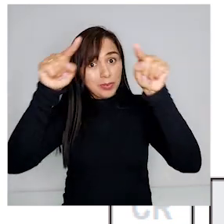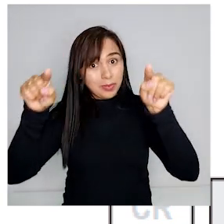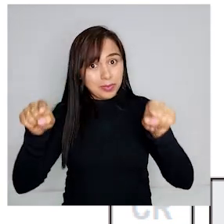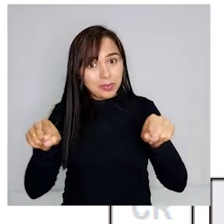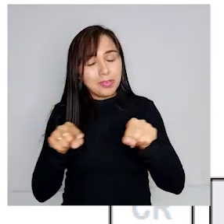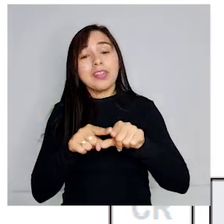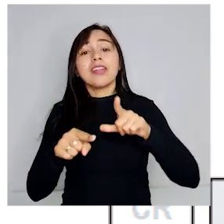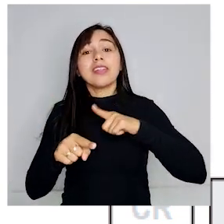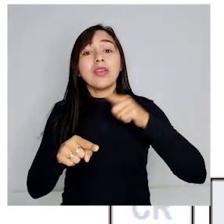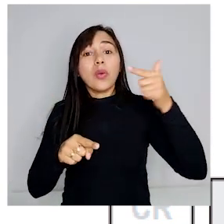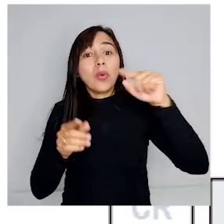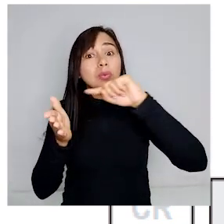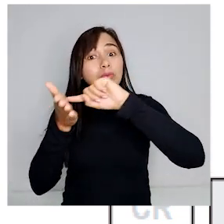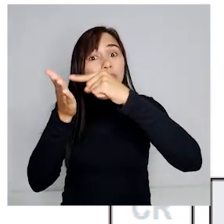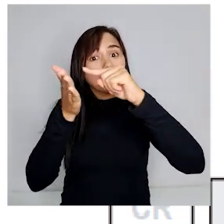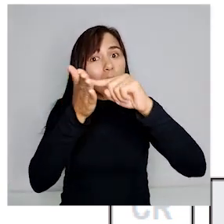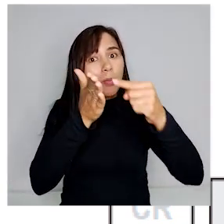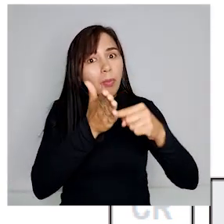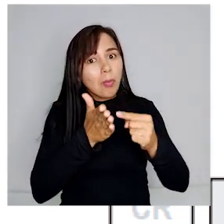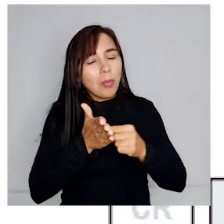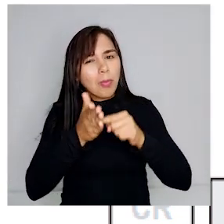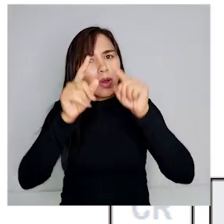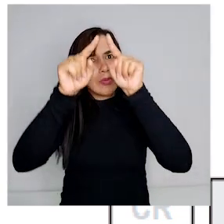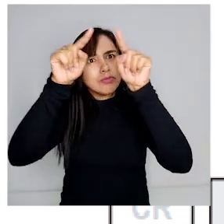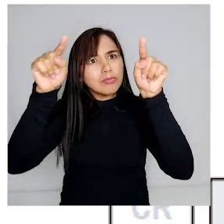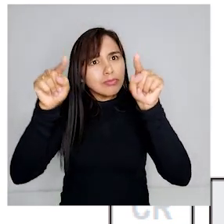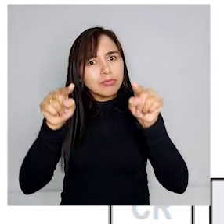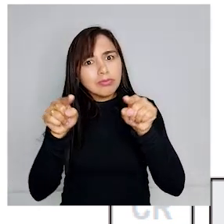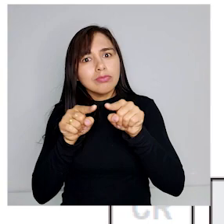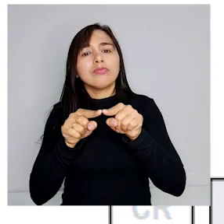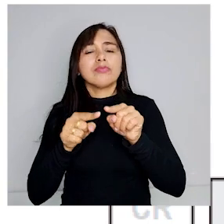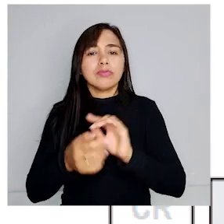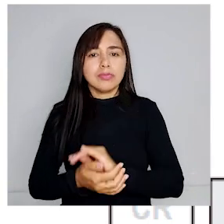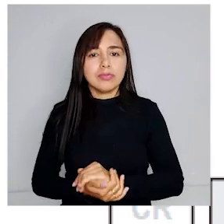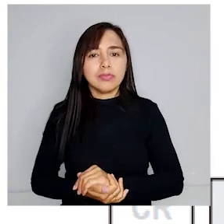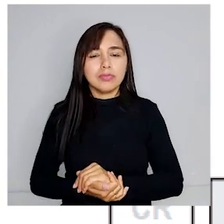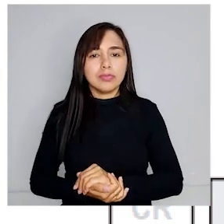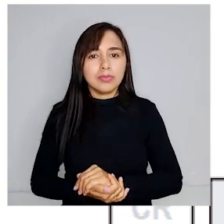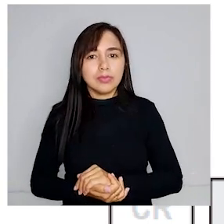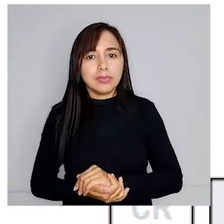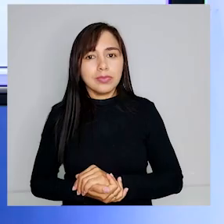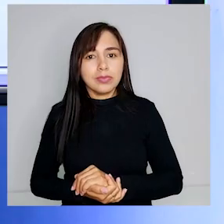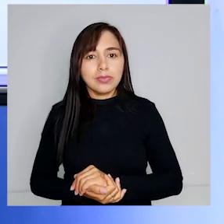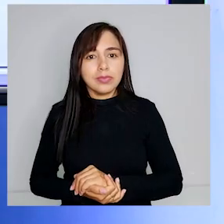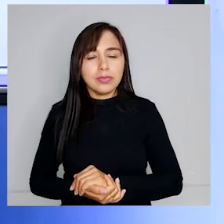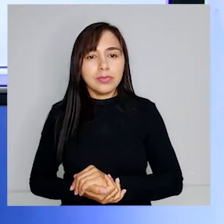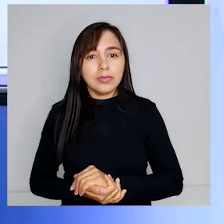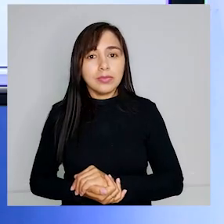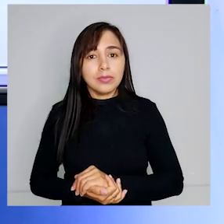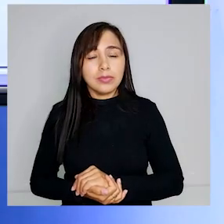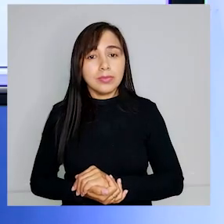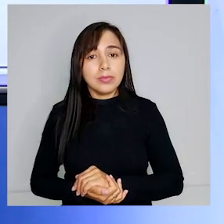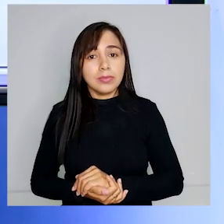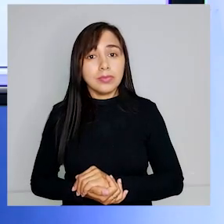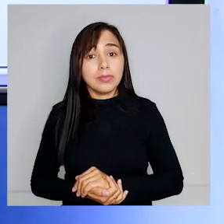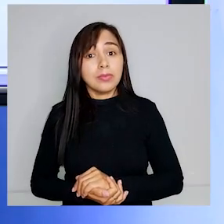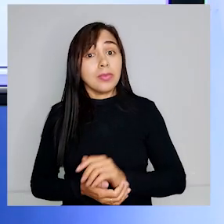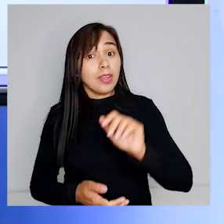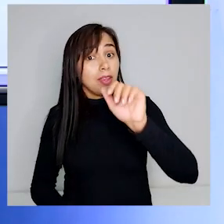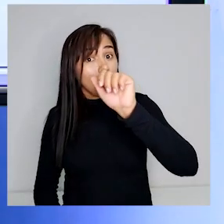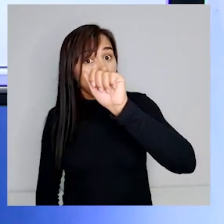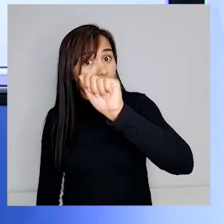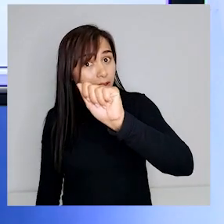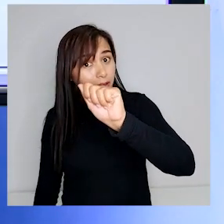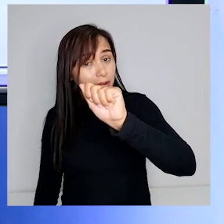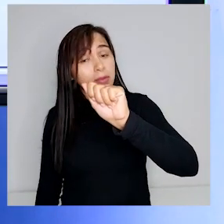pontos médios, que estão cortando aí cada lado desse hexágono na metade. Dos lados AB, né, ele fala